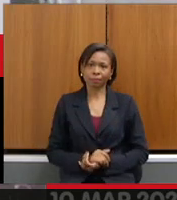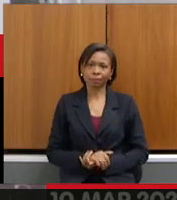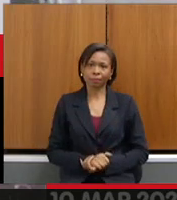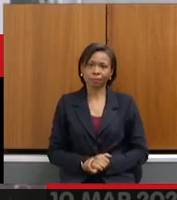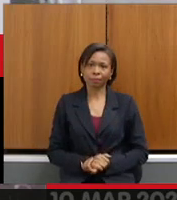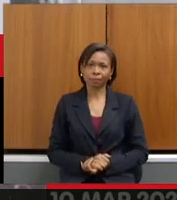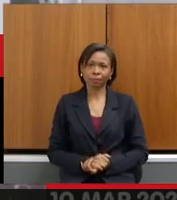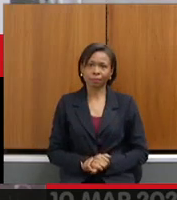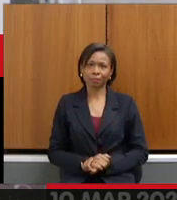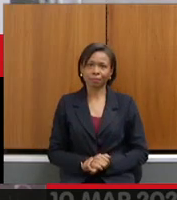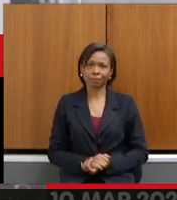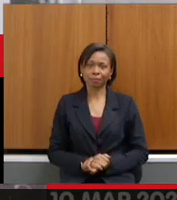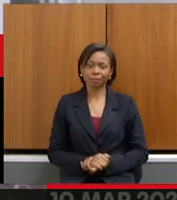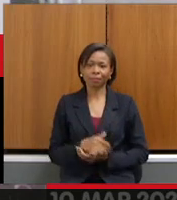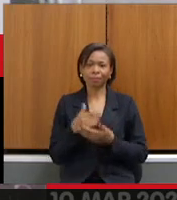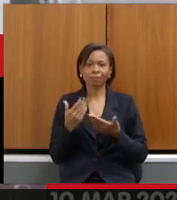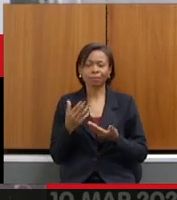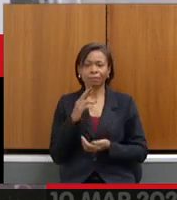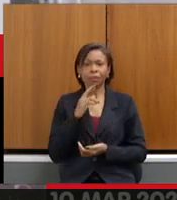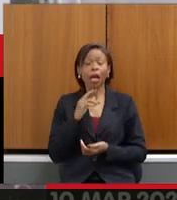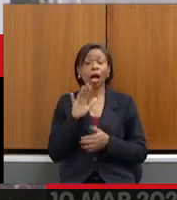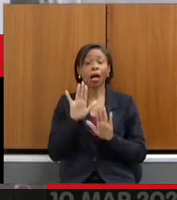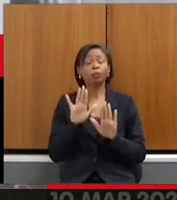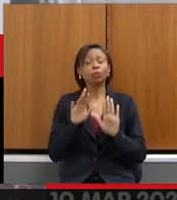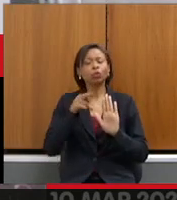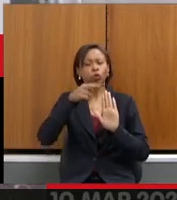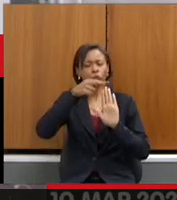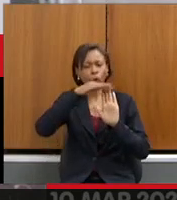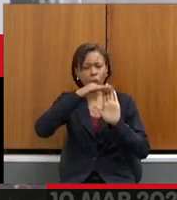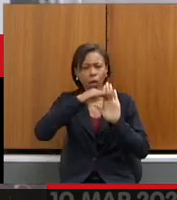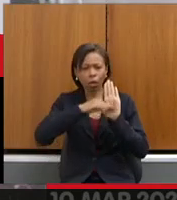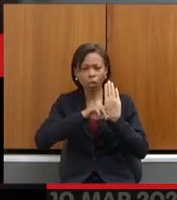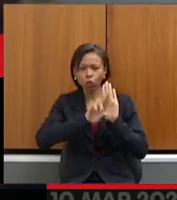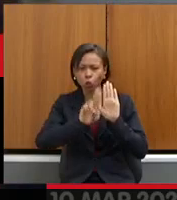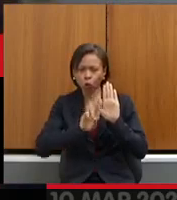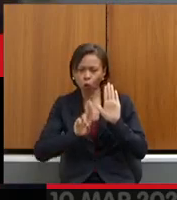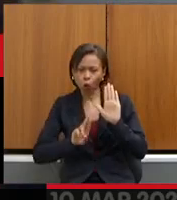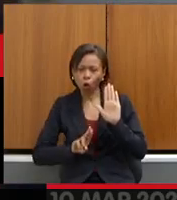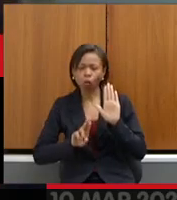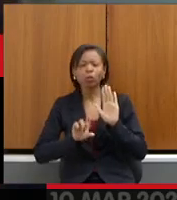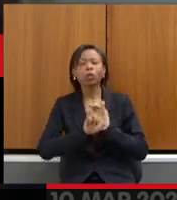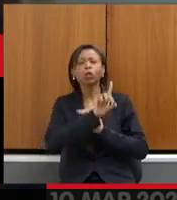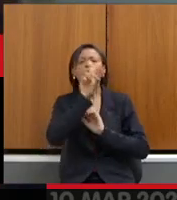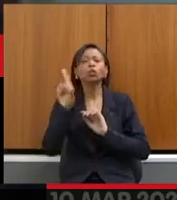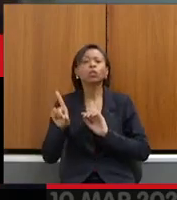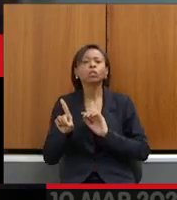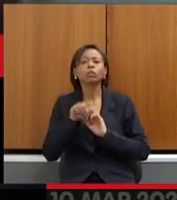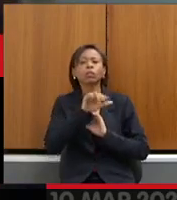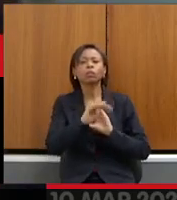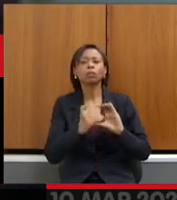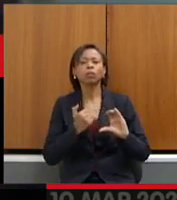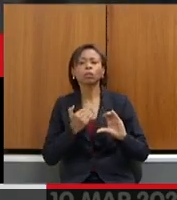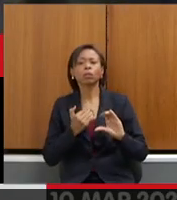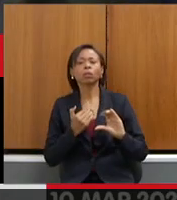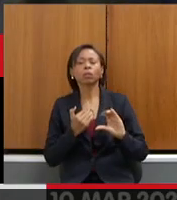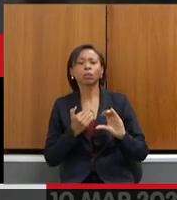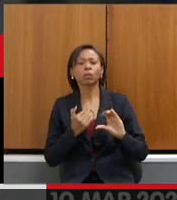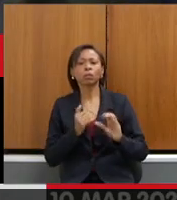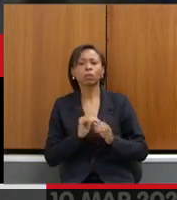para réplicas da lista secretária só vossa excelência o prazo que você pode disponibilizar isso para gente